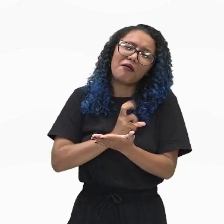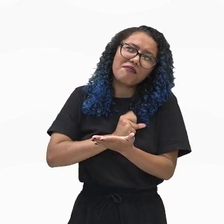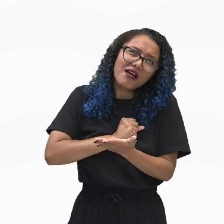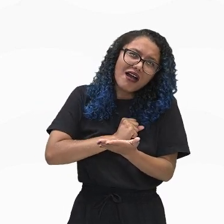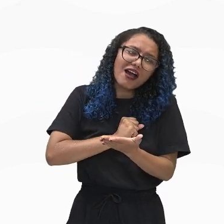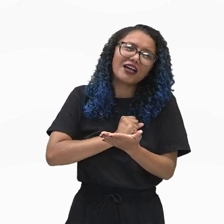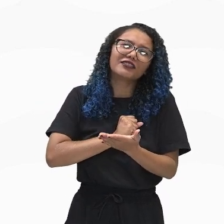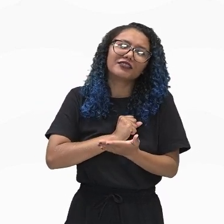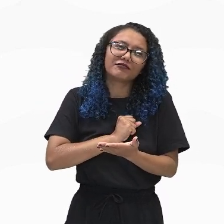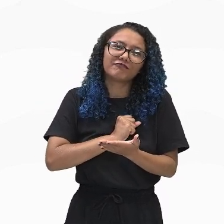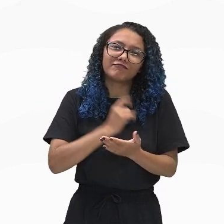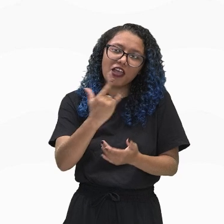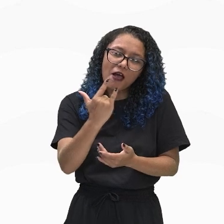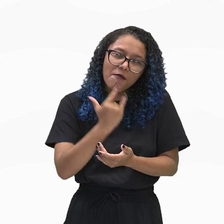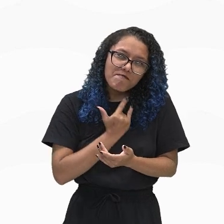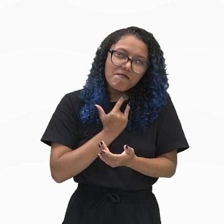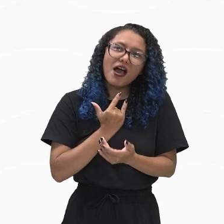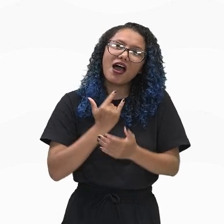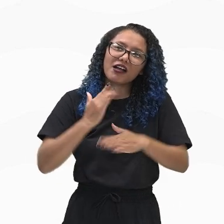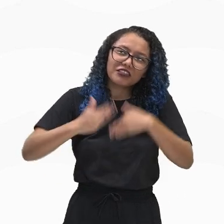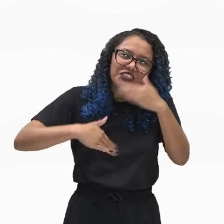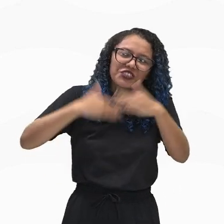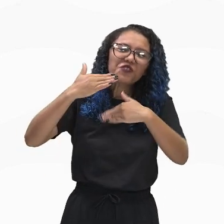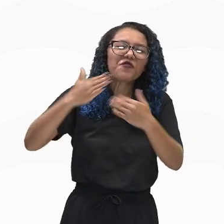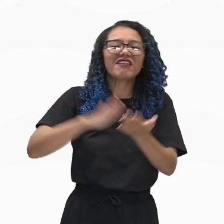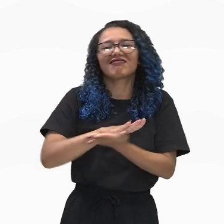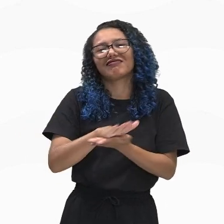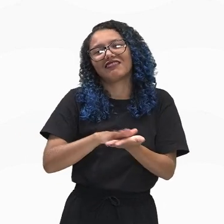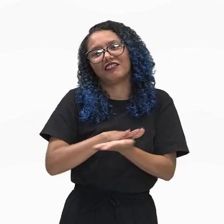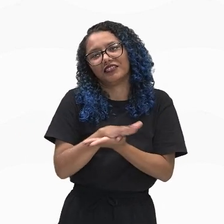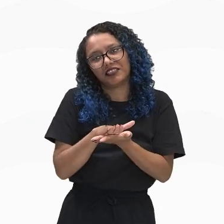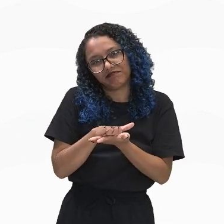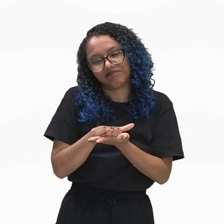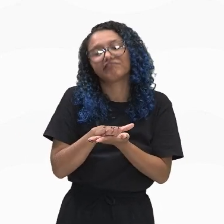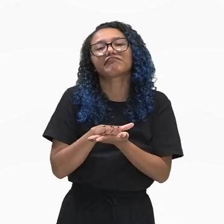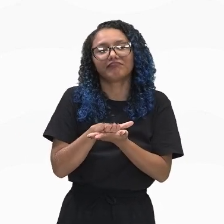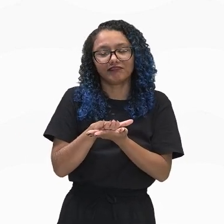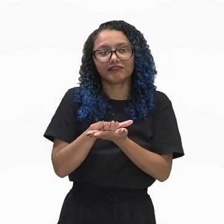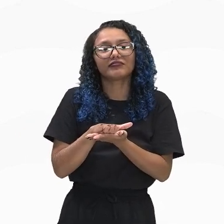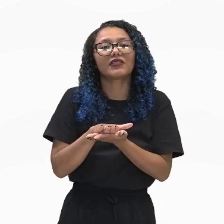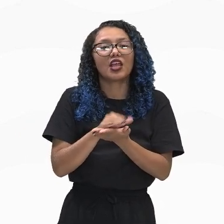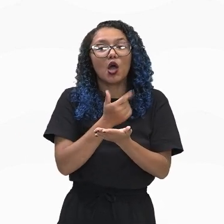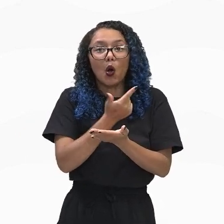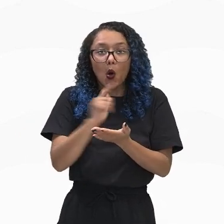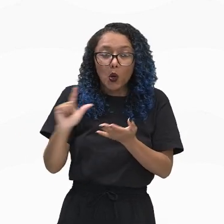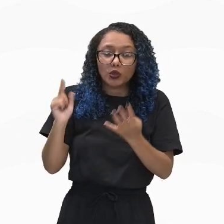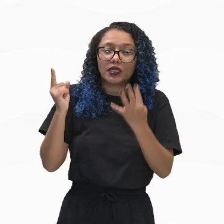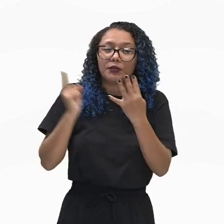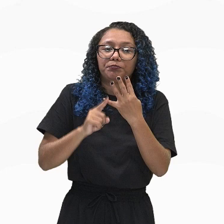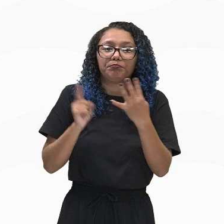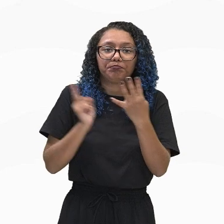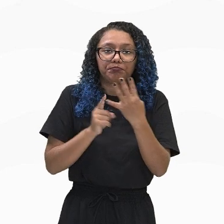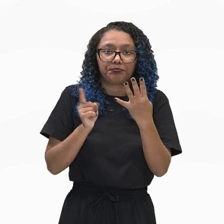ou construir qualquer outra coisa. Então, seguindo, nós temos as crenças